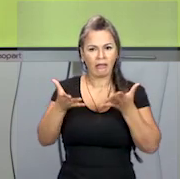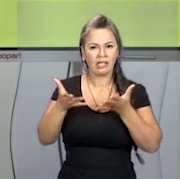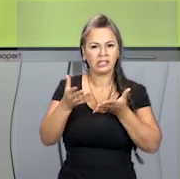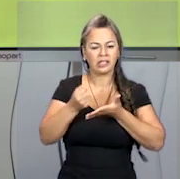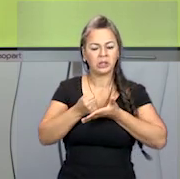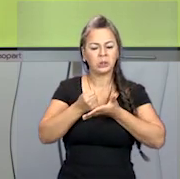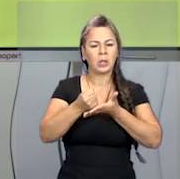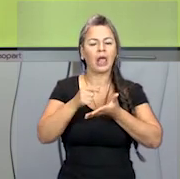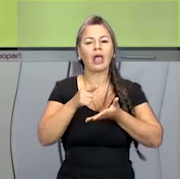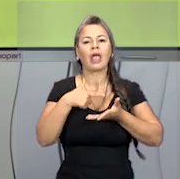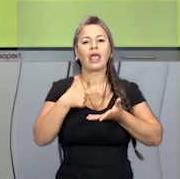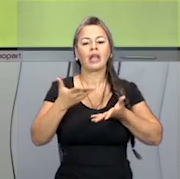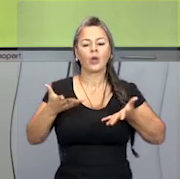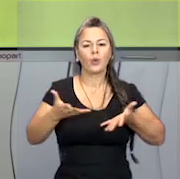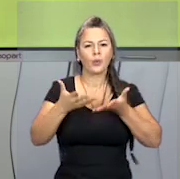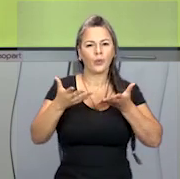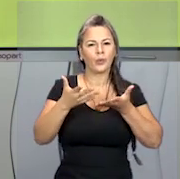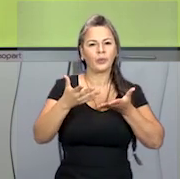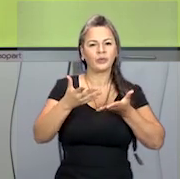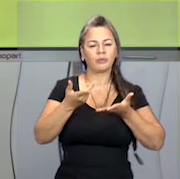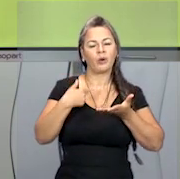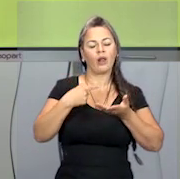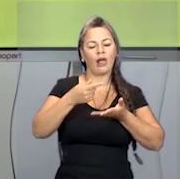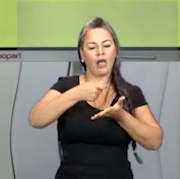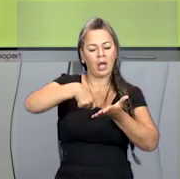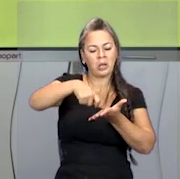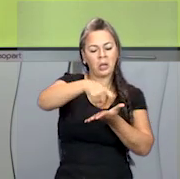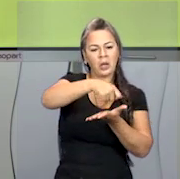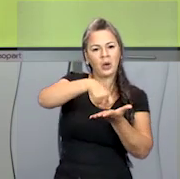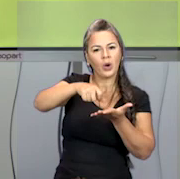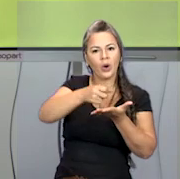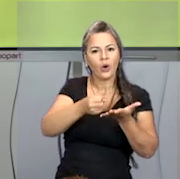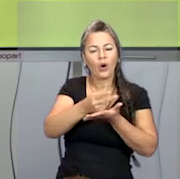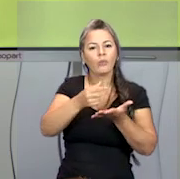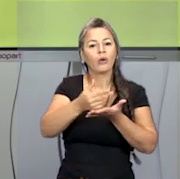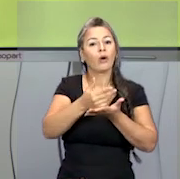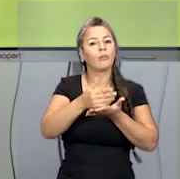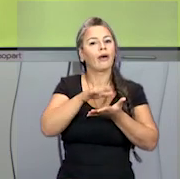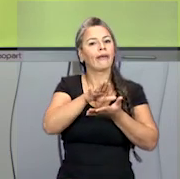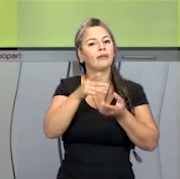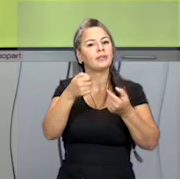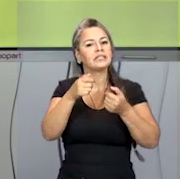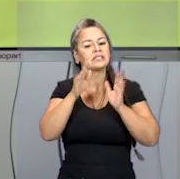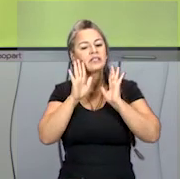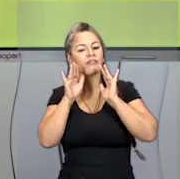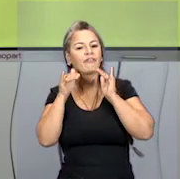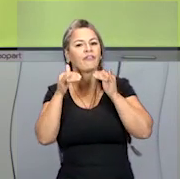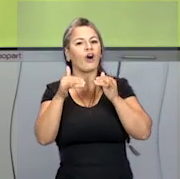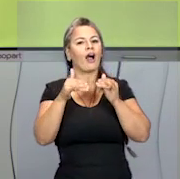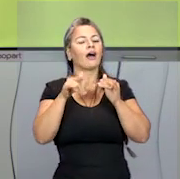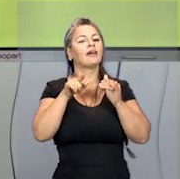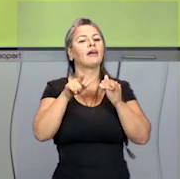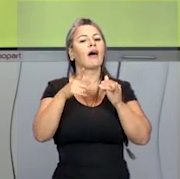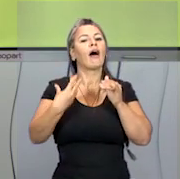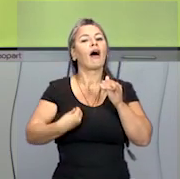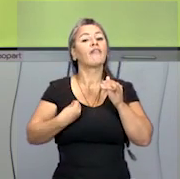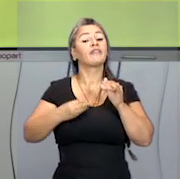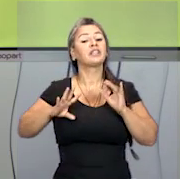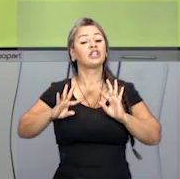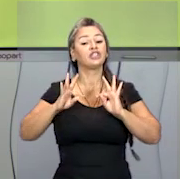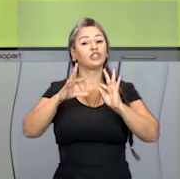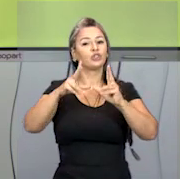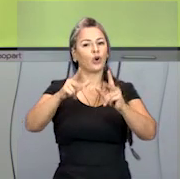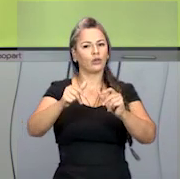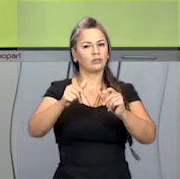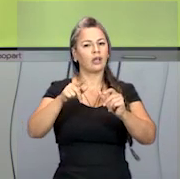organização governamental no modelo capitalista, então ele tem que pensar na vida das pessoas, porque elas também são afetadas por essa